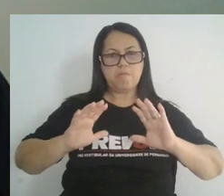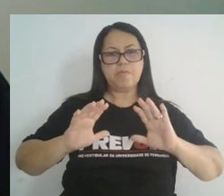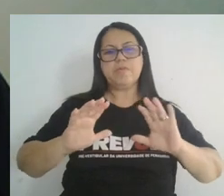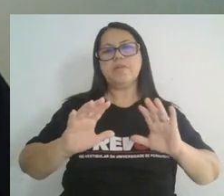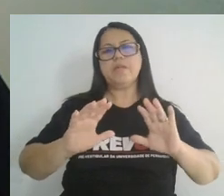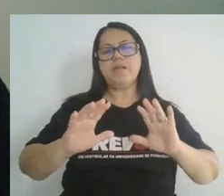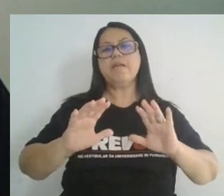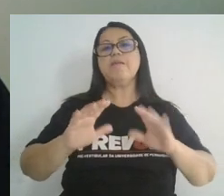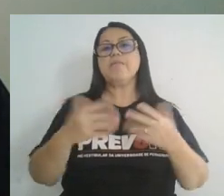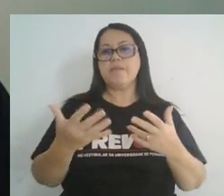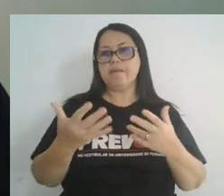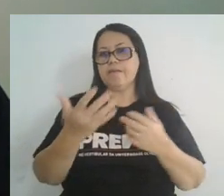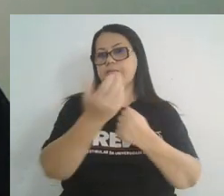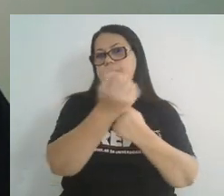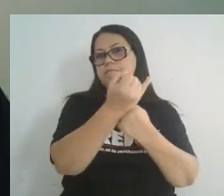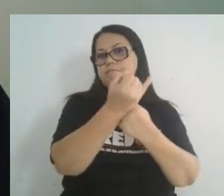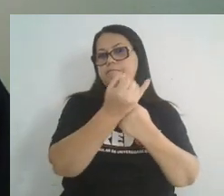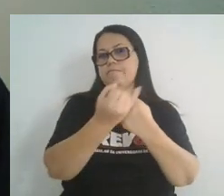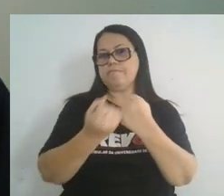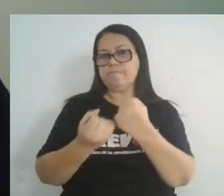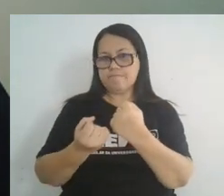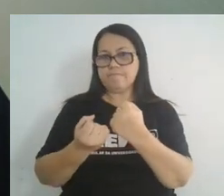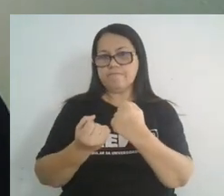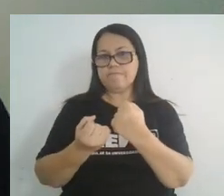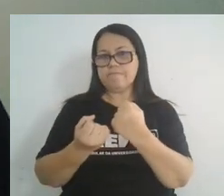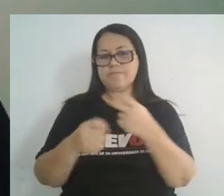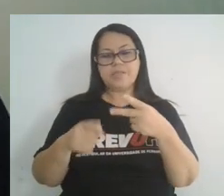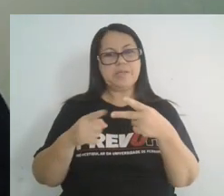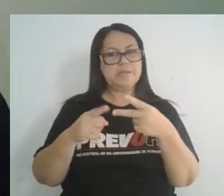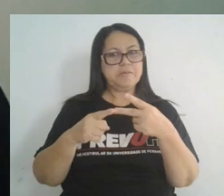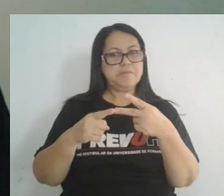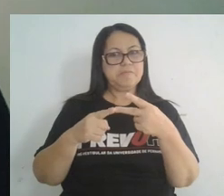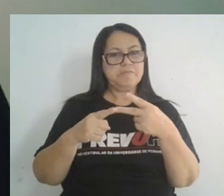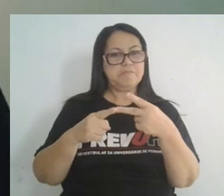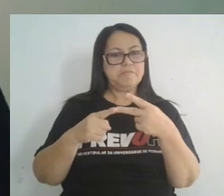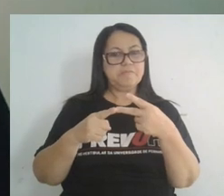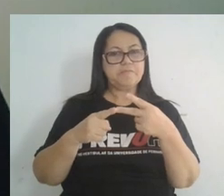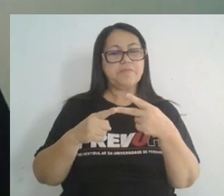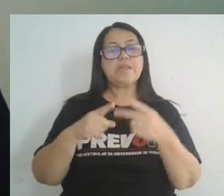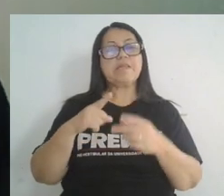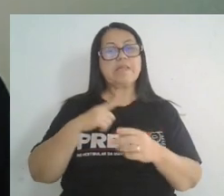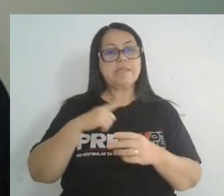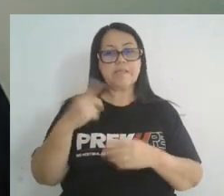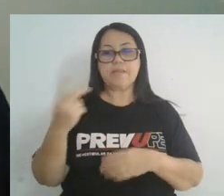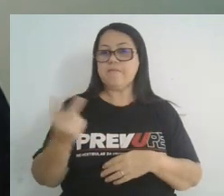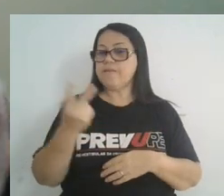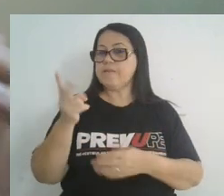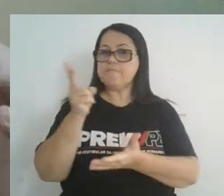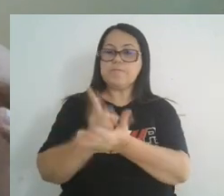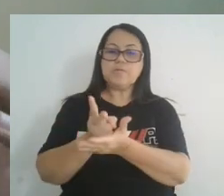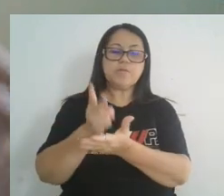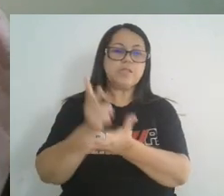atrito que está atuando é a força de atrito cinética, ou força de atrito cinética, que